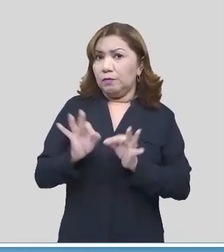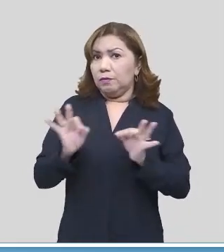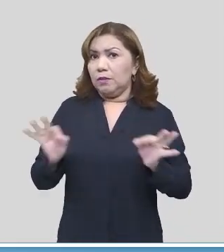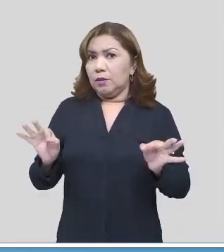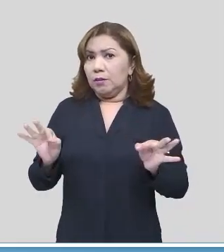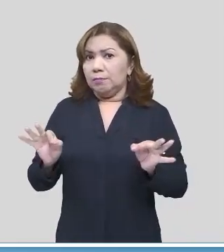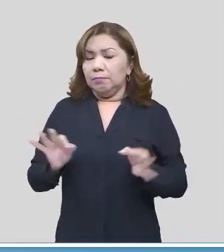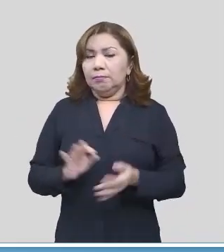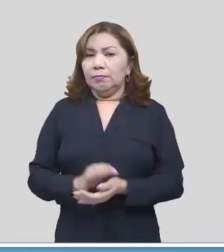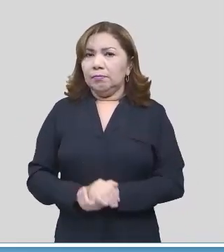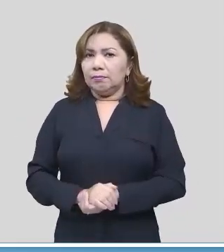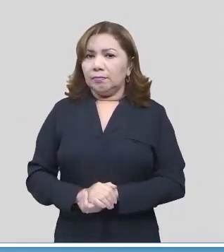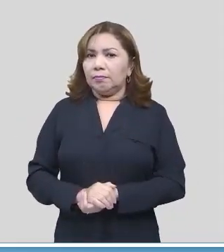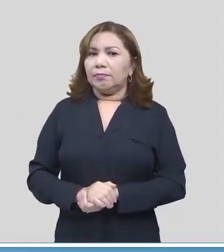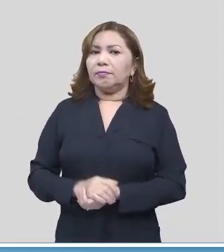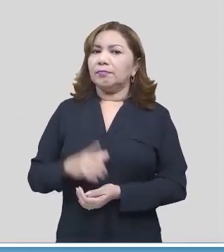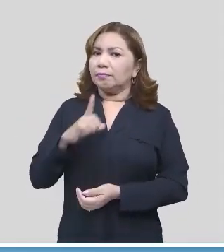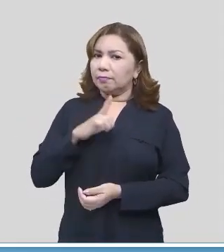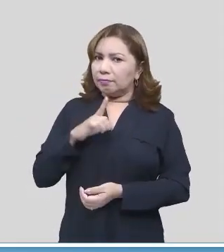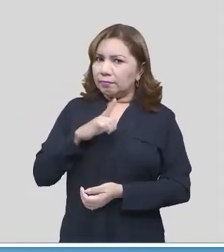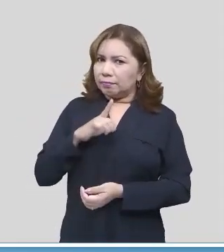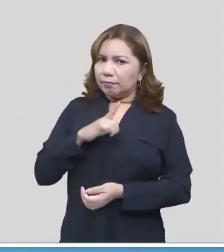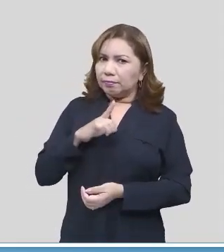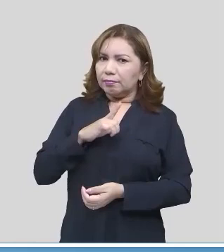métrica, é um instrumento de medida